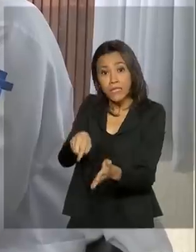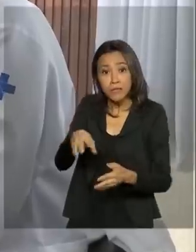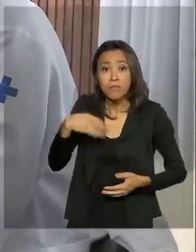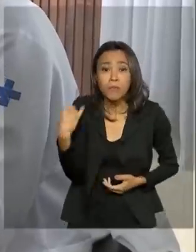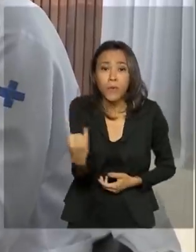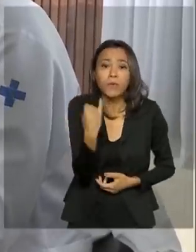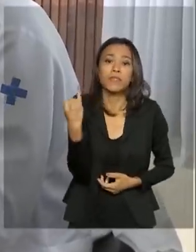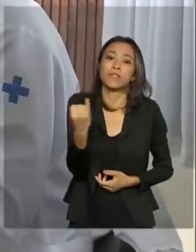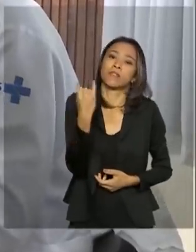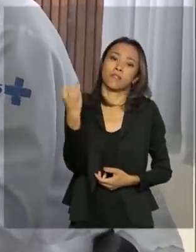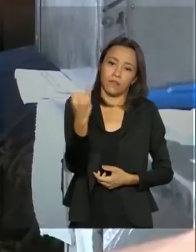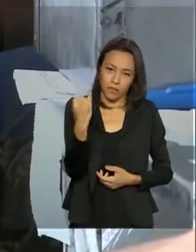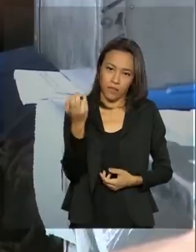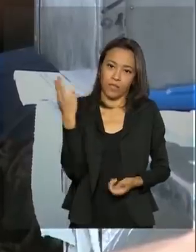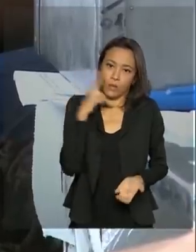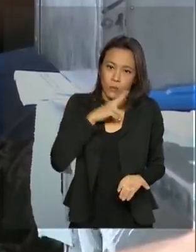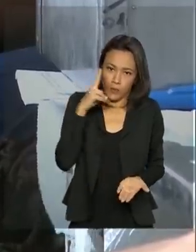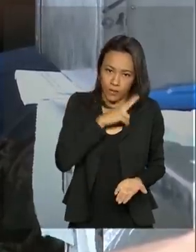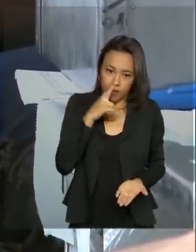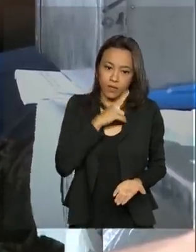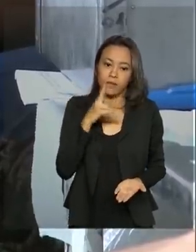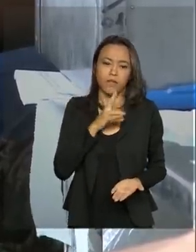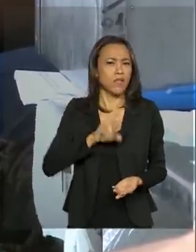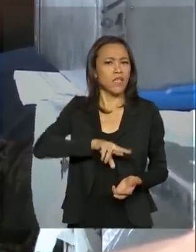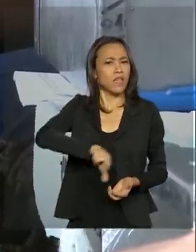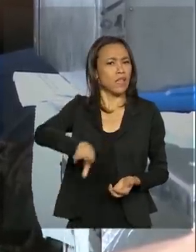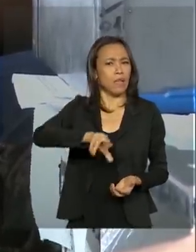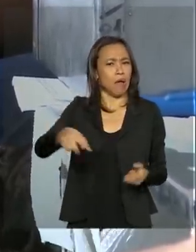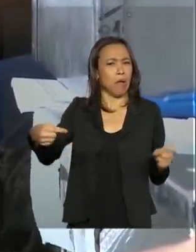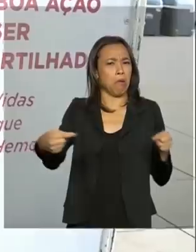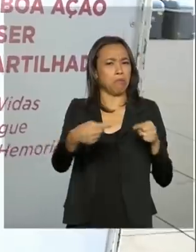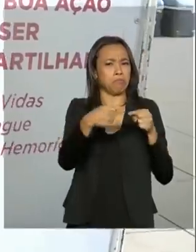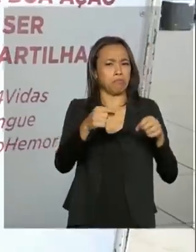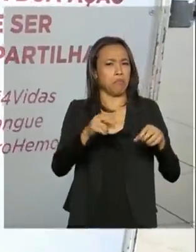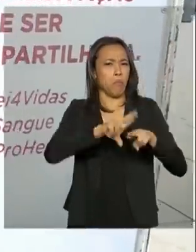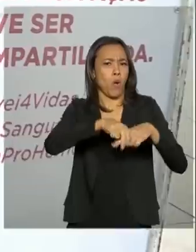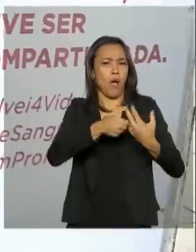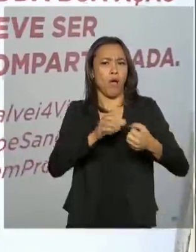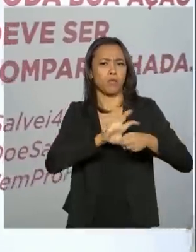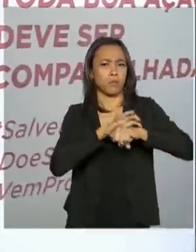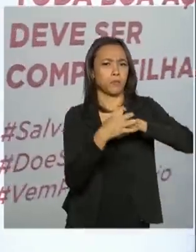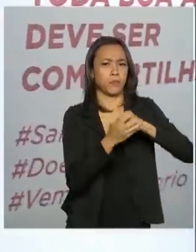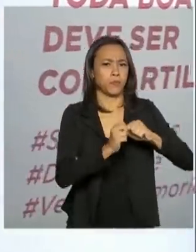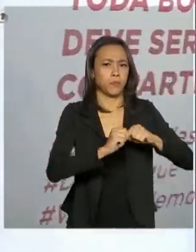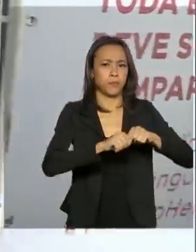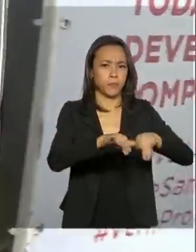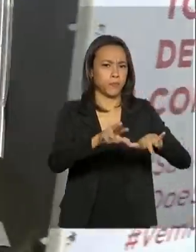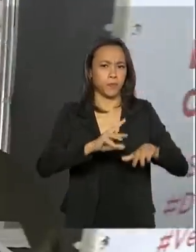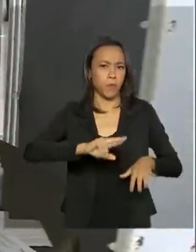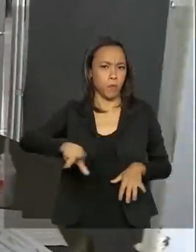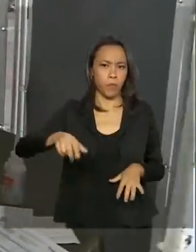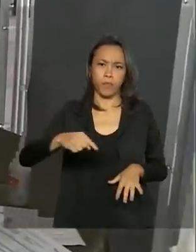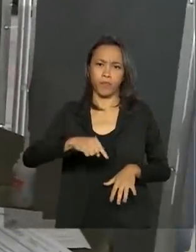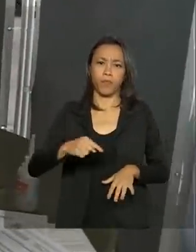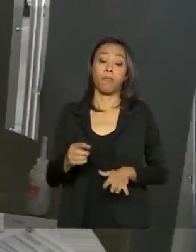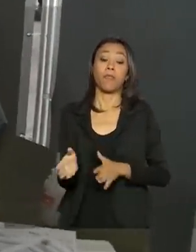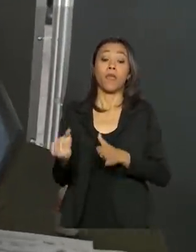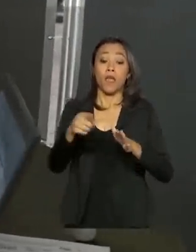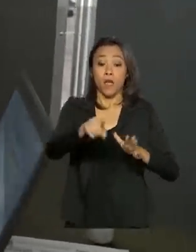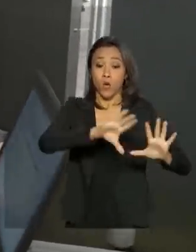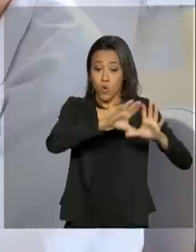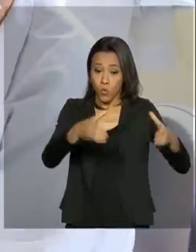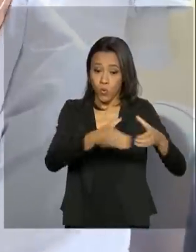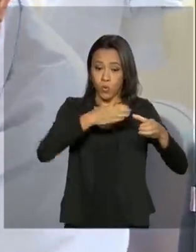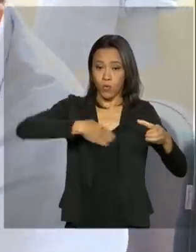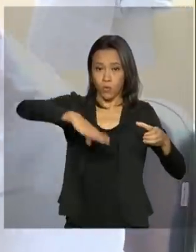outras situações de emergência não relacionadas à Covid-19. Desde segunda-feira, uma ação em conjunto com as Forças